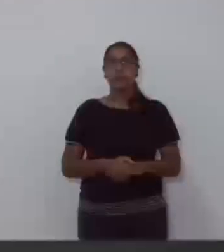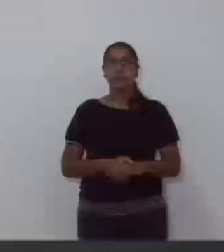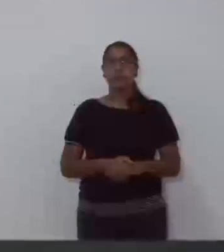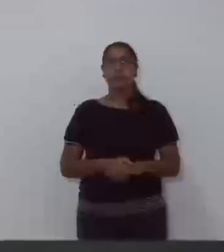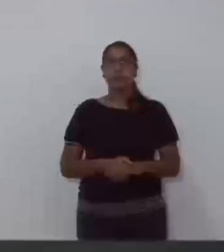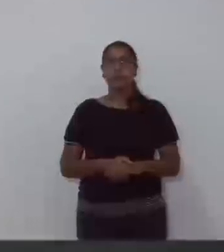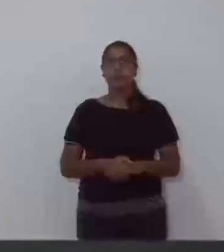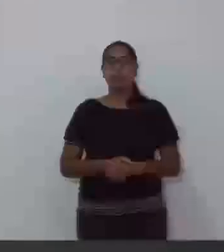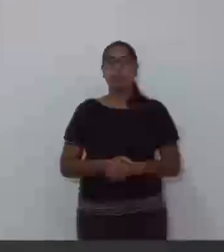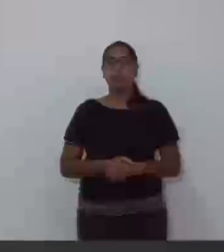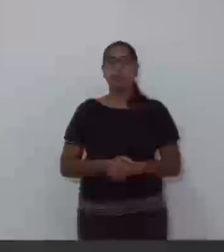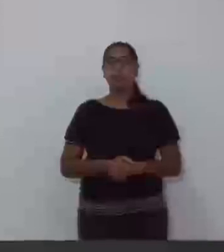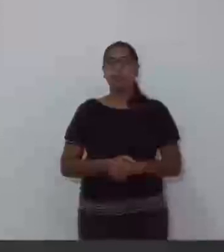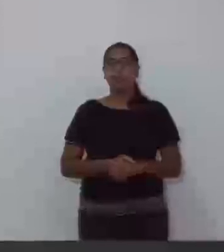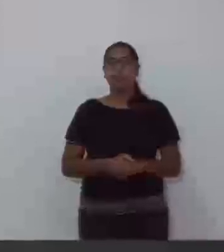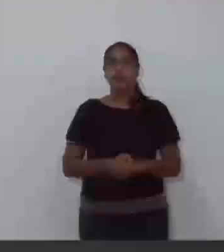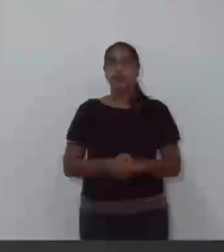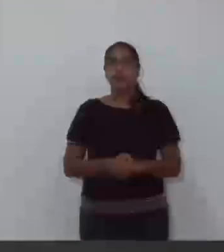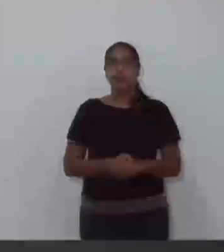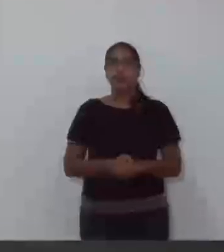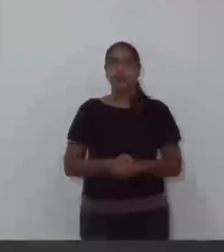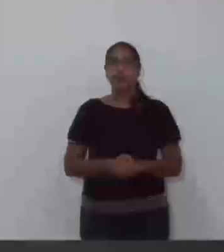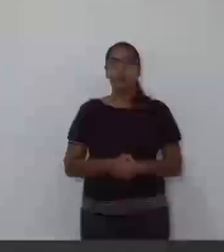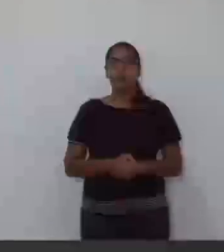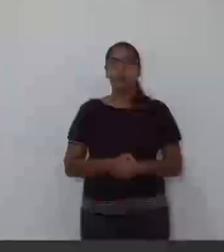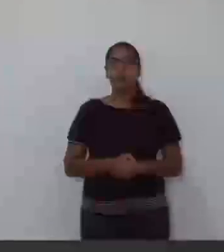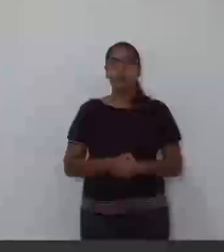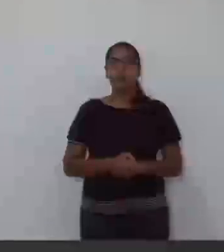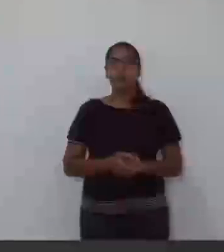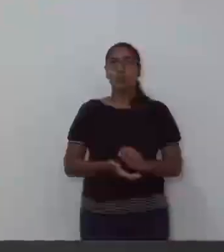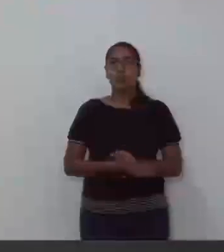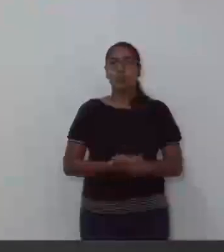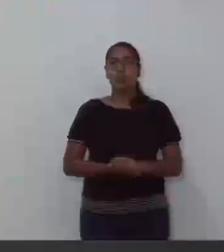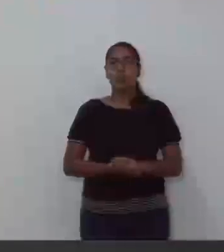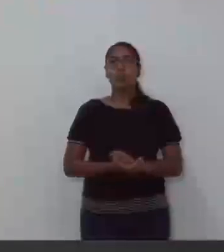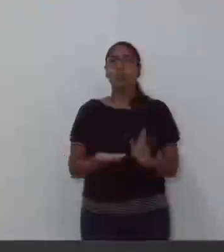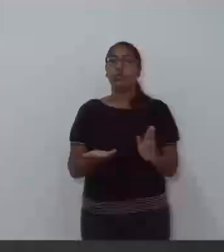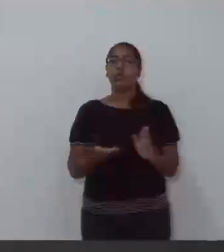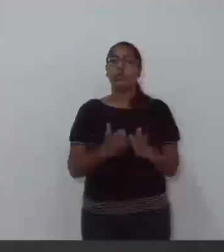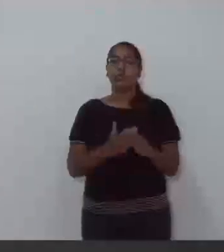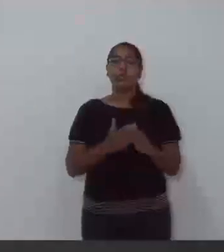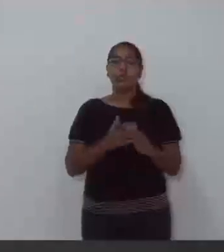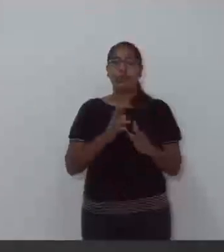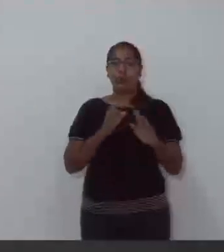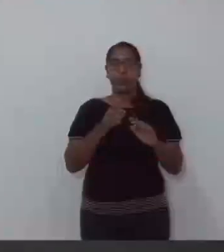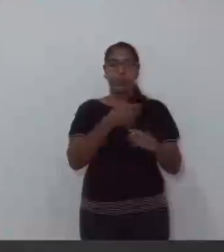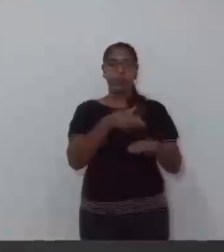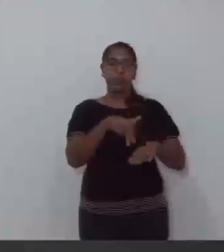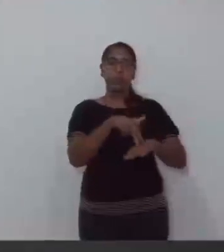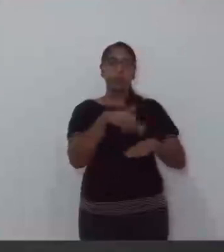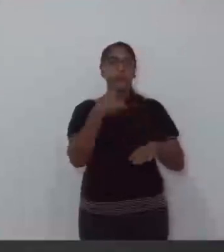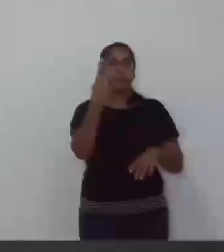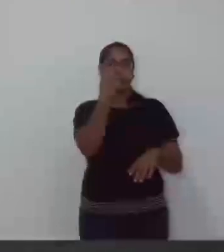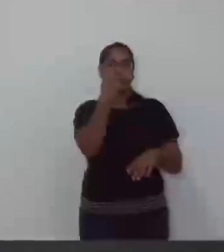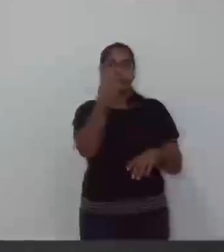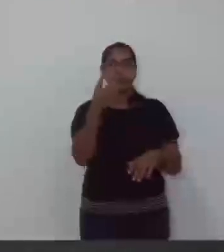Por gentileza, eu peço que os vereadores respeitem a fala do nobre vereador.